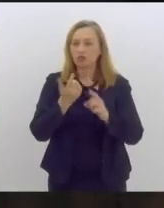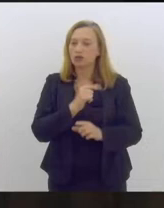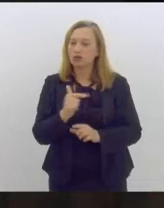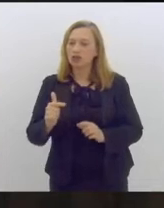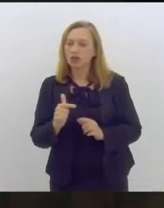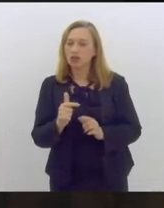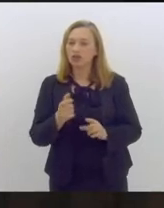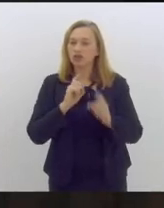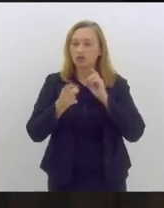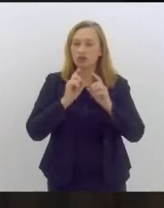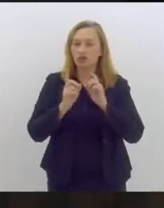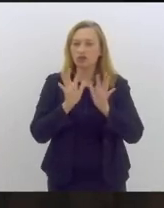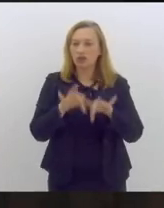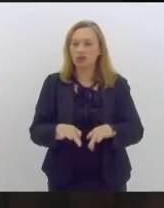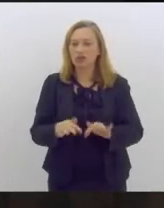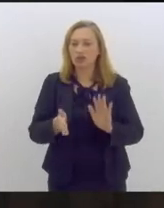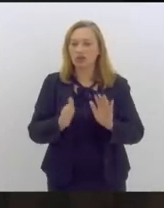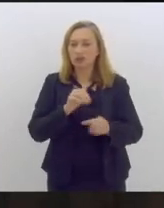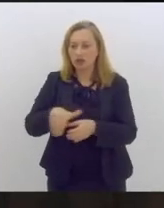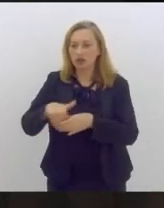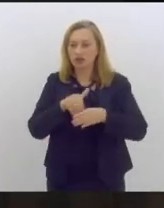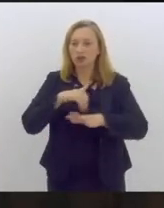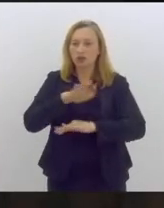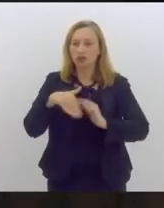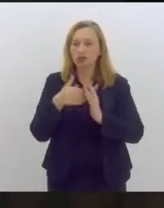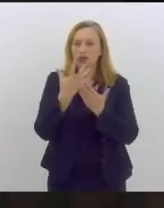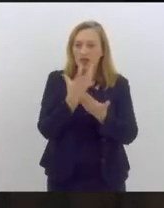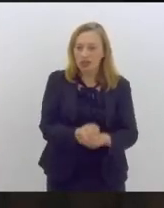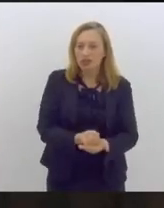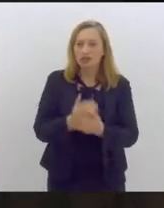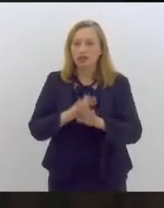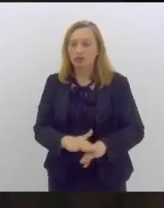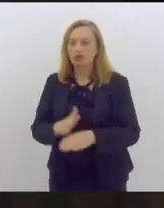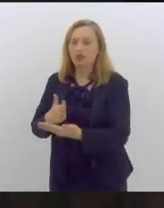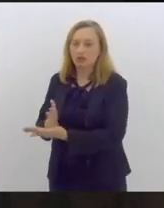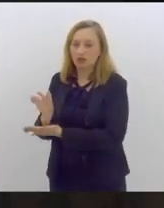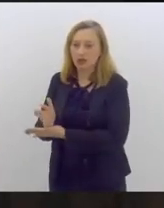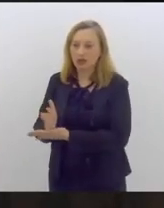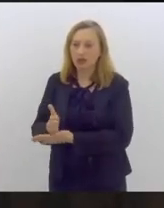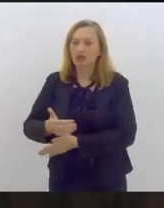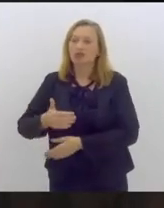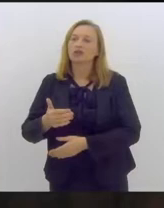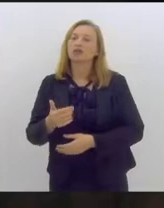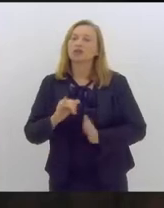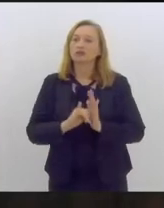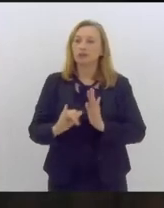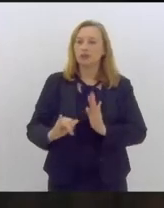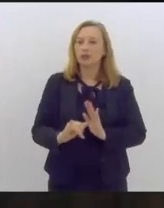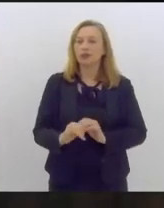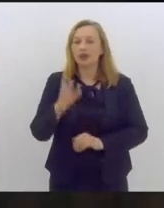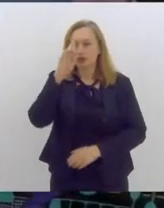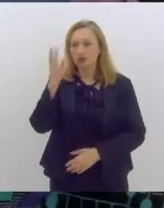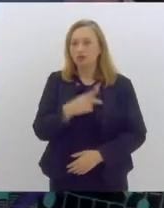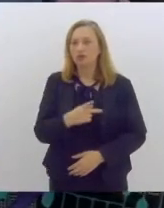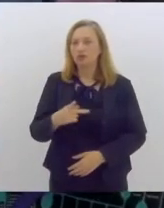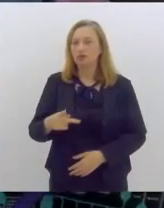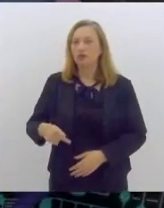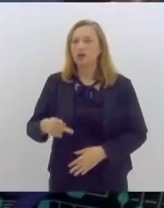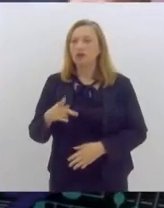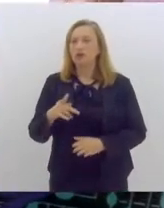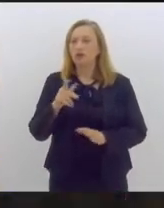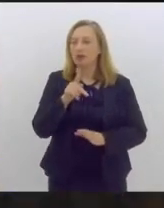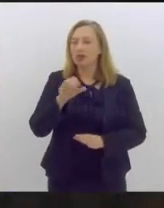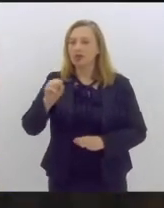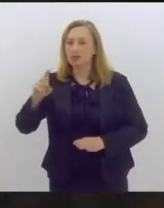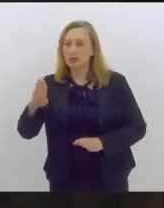na vendo que Queira discutir encerrada a discussão e votação se eu tiver aprovam permaneçam Como estão aprovado vai à promulgação Se apresente PSDB volta a